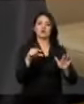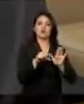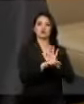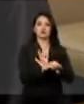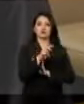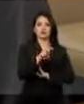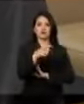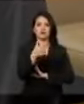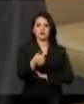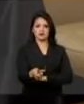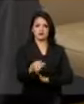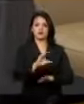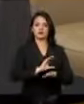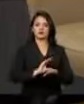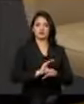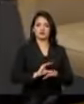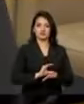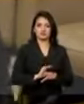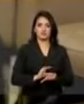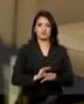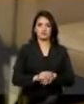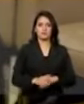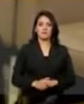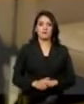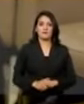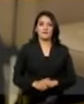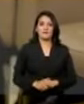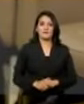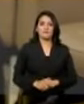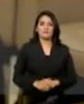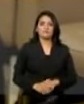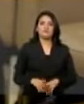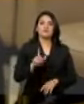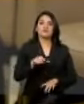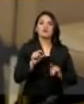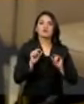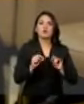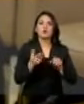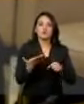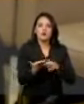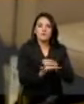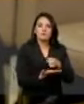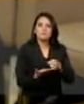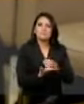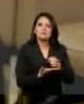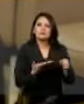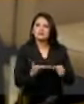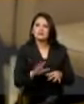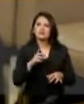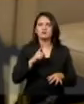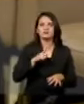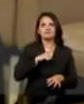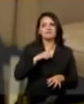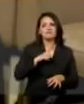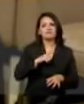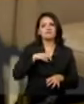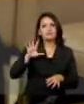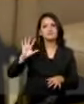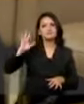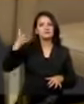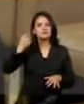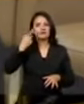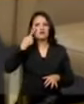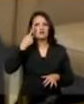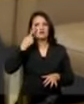da República, que proclama o princípio da presunção de inocência. Lembro de uma frase da ministra